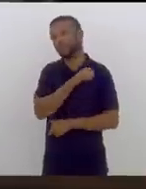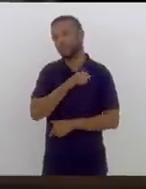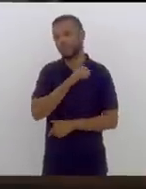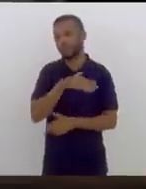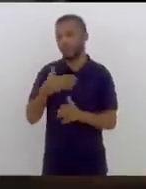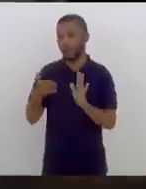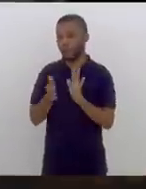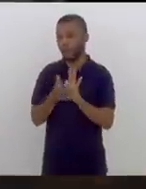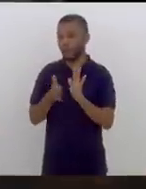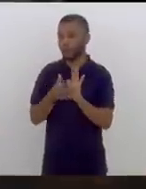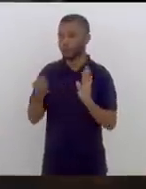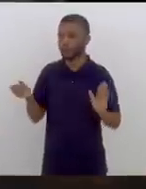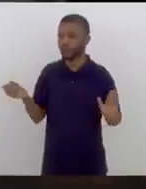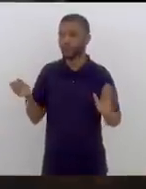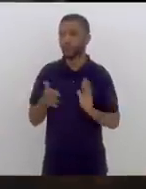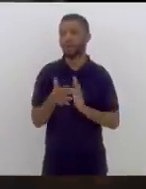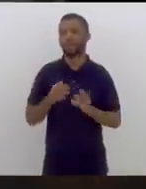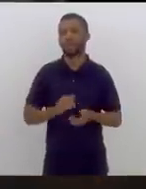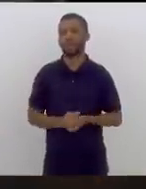de alteração